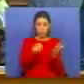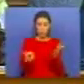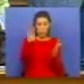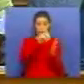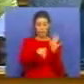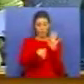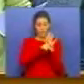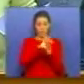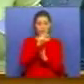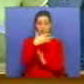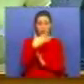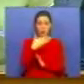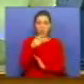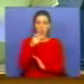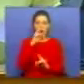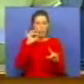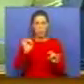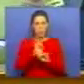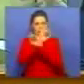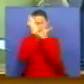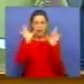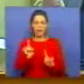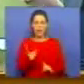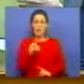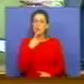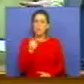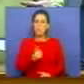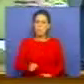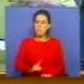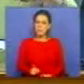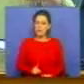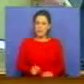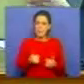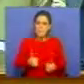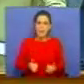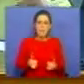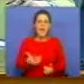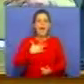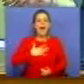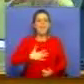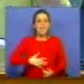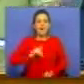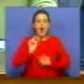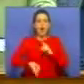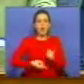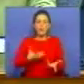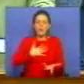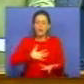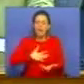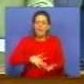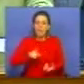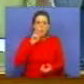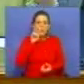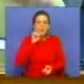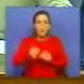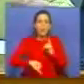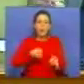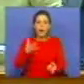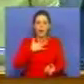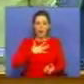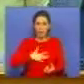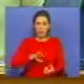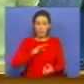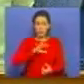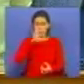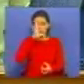artigo 31A não é clara e não se percebe exatamente o que é que se pretende proteger. Gostaria